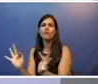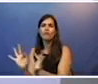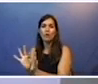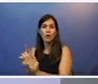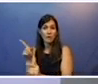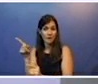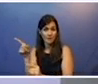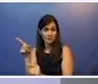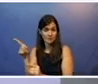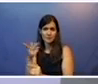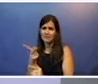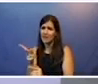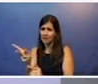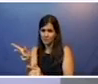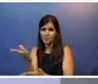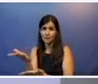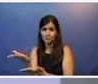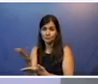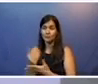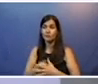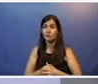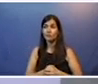Cateto adjacente sobre hipotenusa.